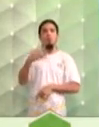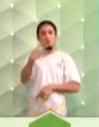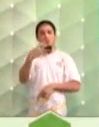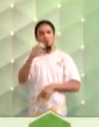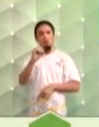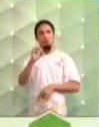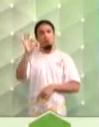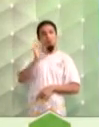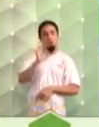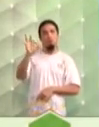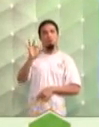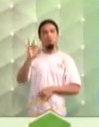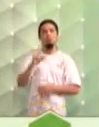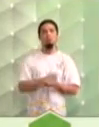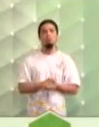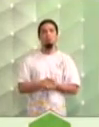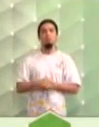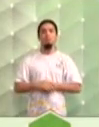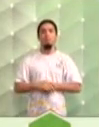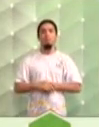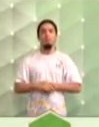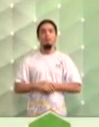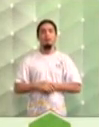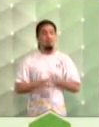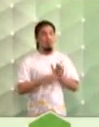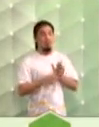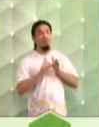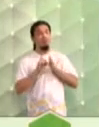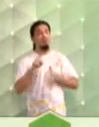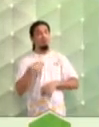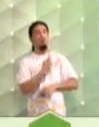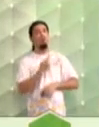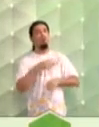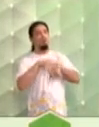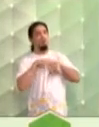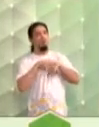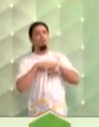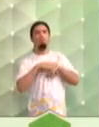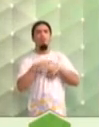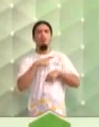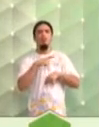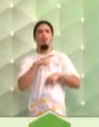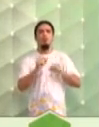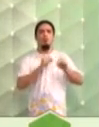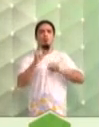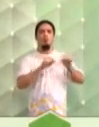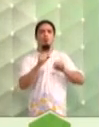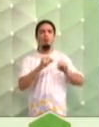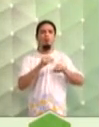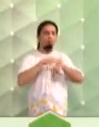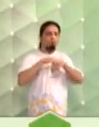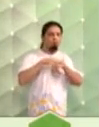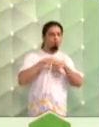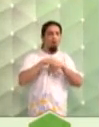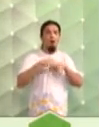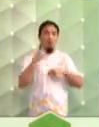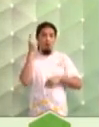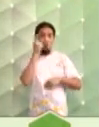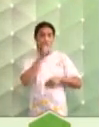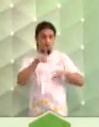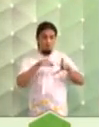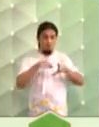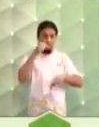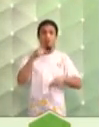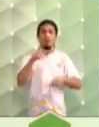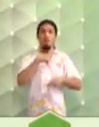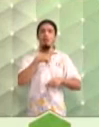você ganhar. Isso é importante. A gente estava conversando ainda agora que além dessa premiação que a gente está dizendo para você hoje, que são 10 mil, nós temos outros prêmios